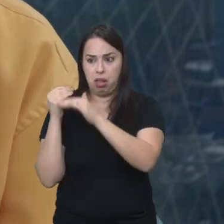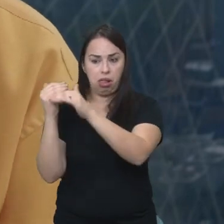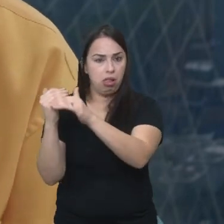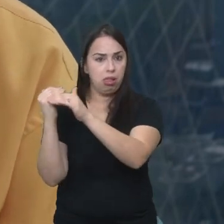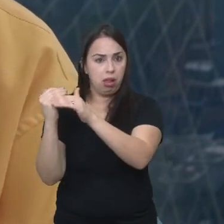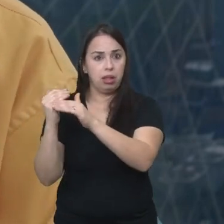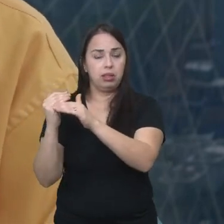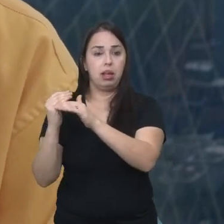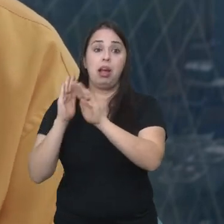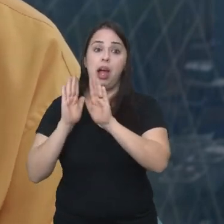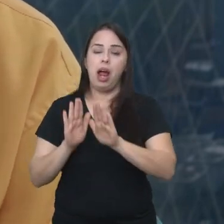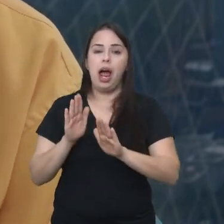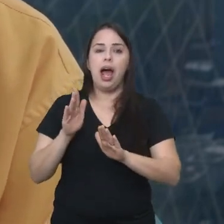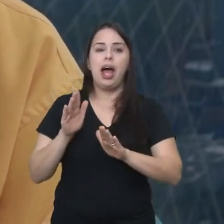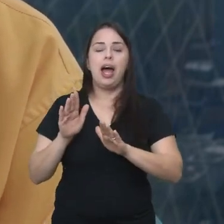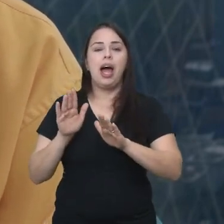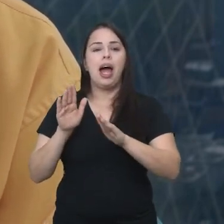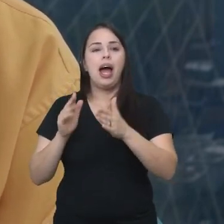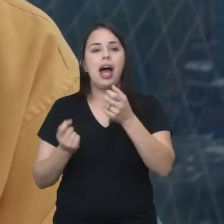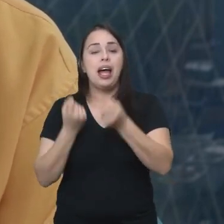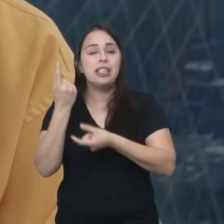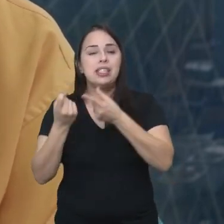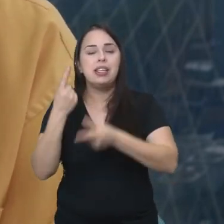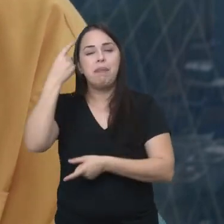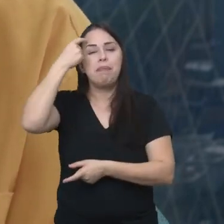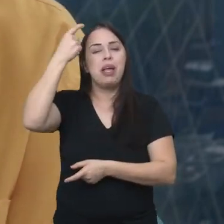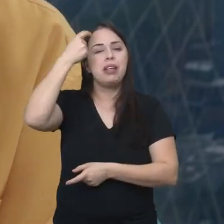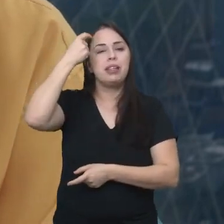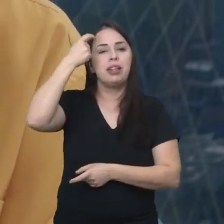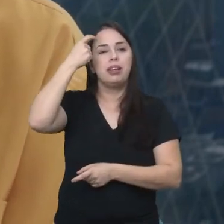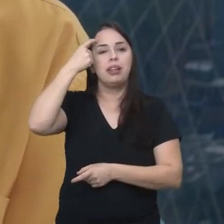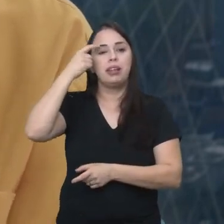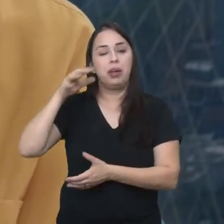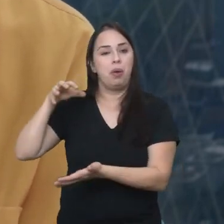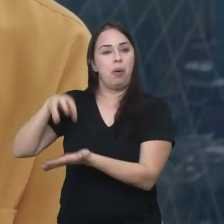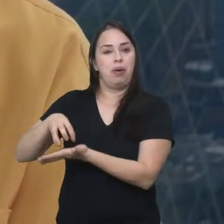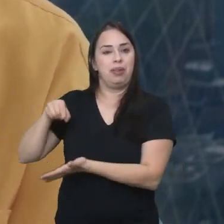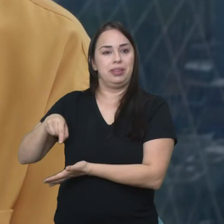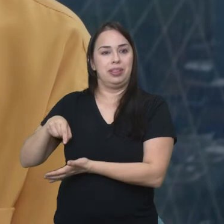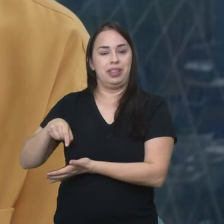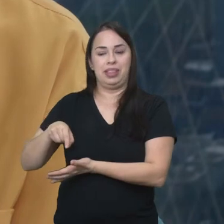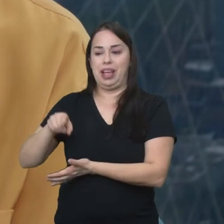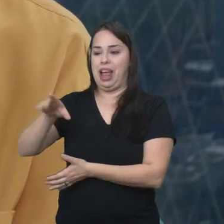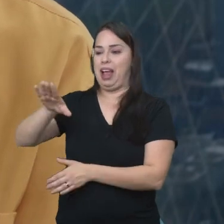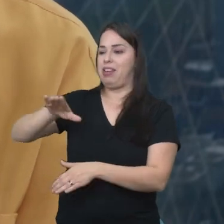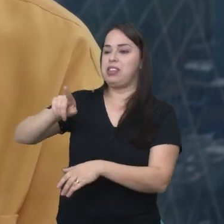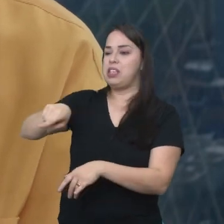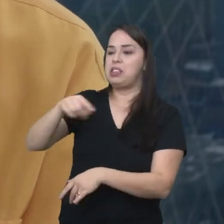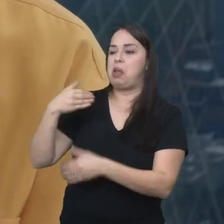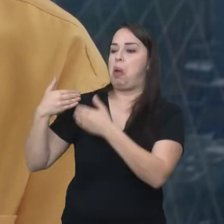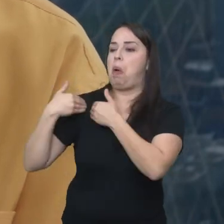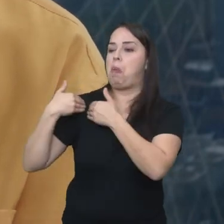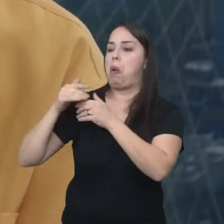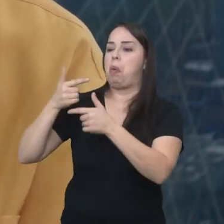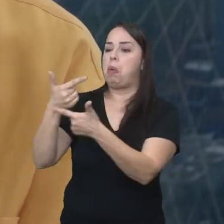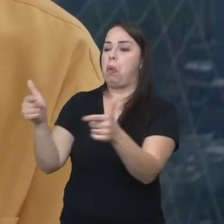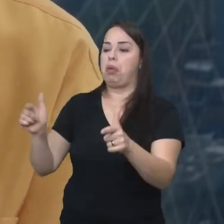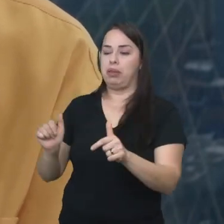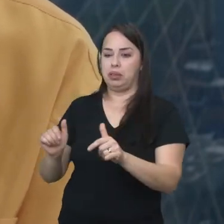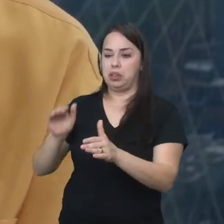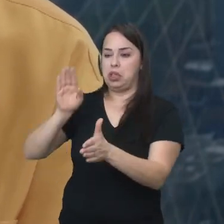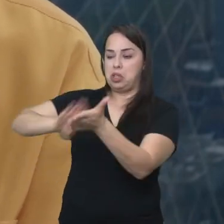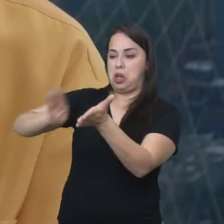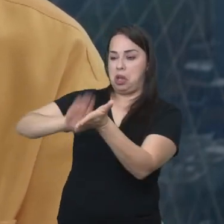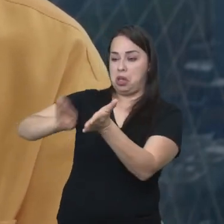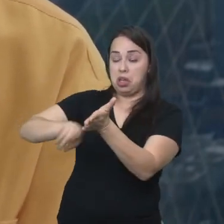a sociedade enxerga, né, que o conselho tira essa autonomia da mãe, do pai, e a família não pode corrigir.